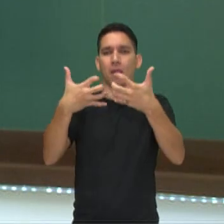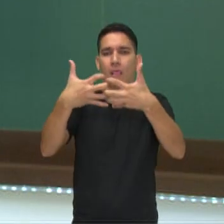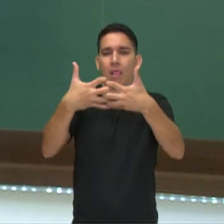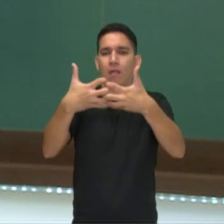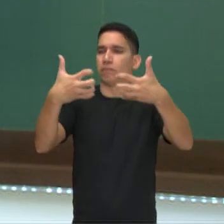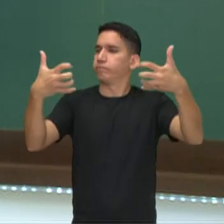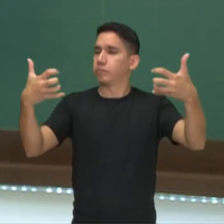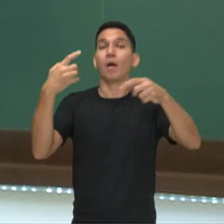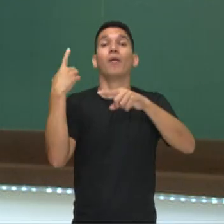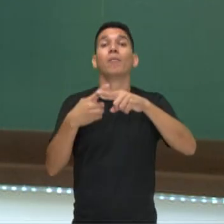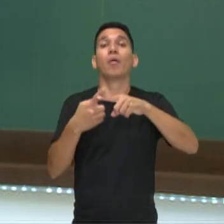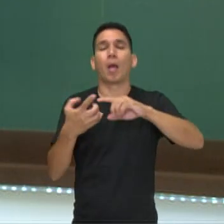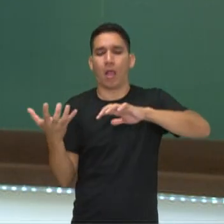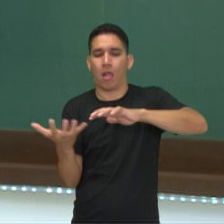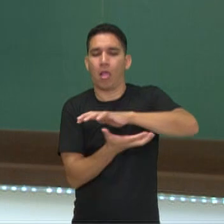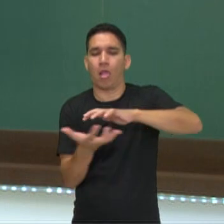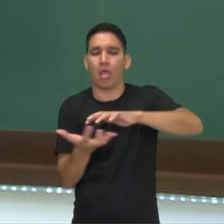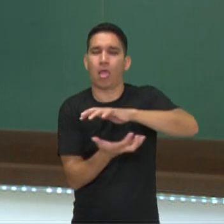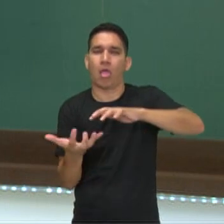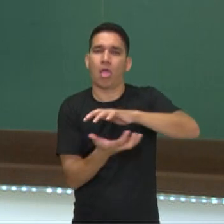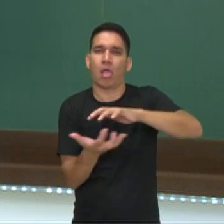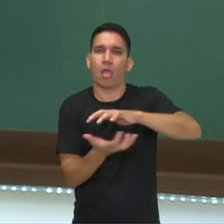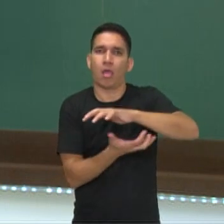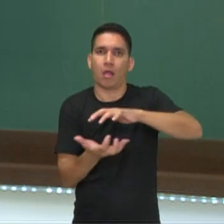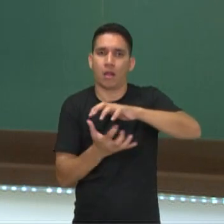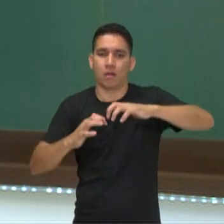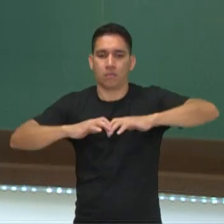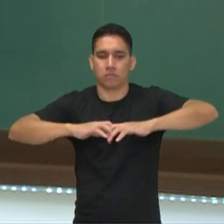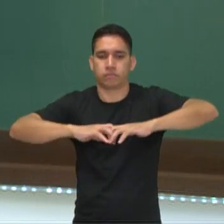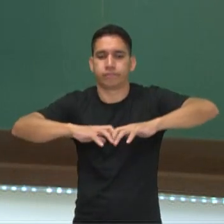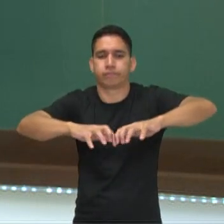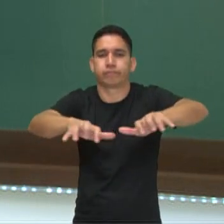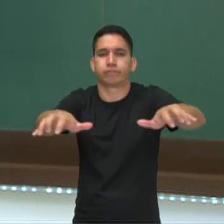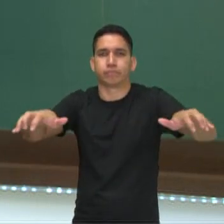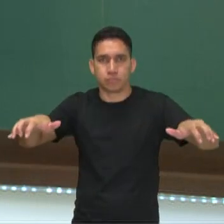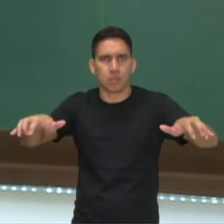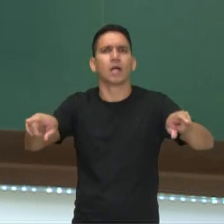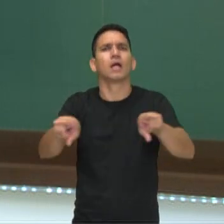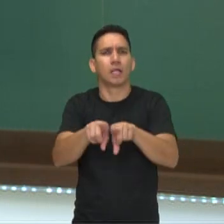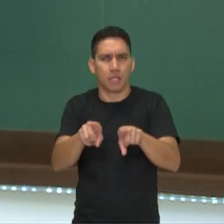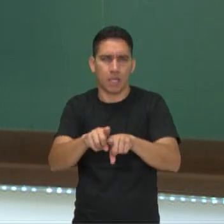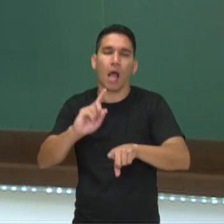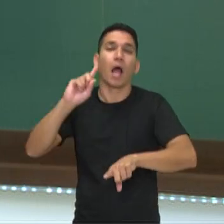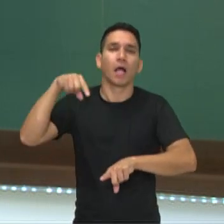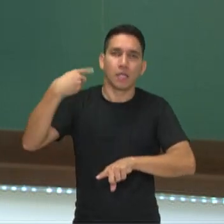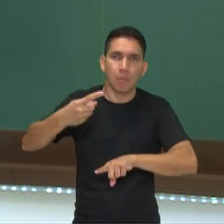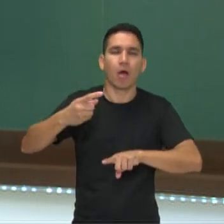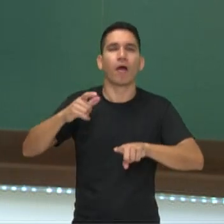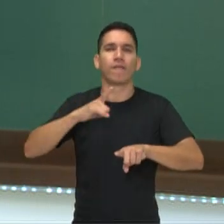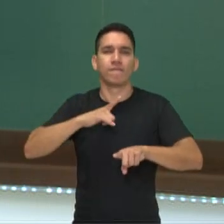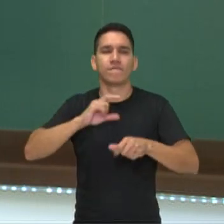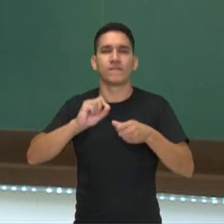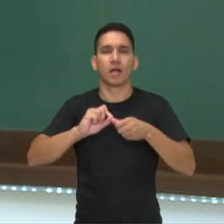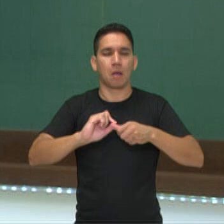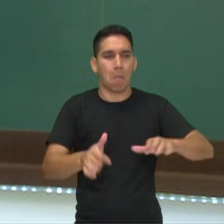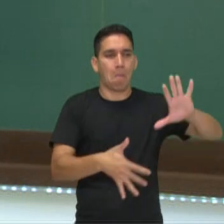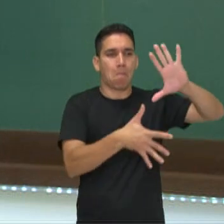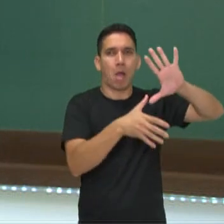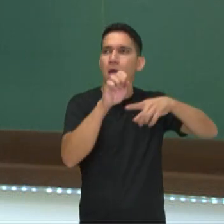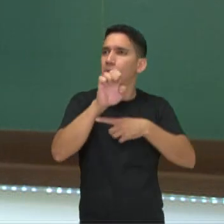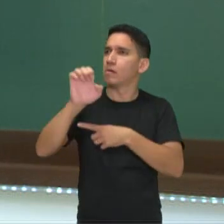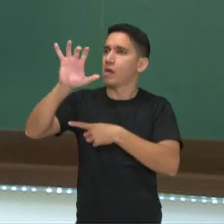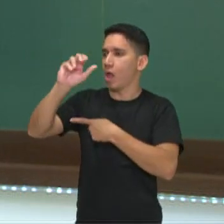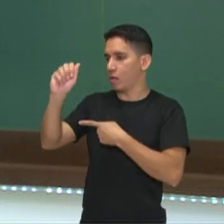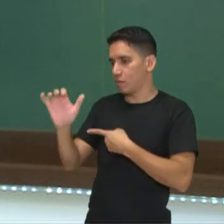pelo movimento ali do Pangeia, que depois fez Laurasia e Gondwana, e aí a formação continental atual. Por